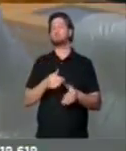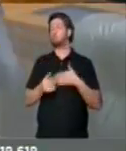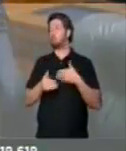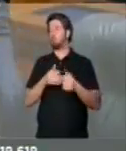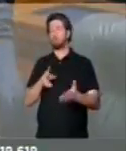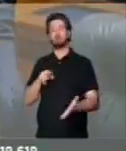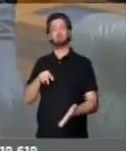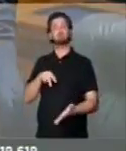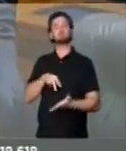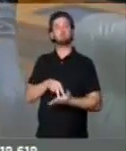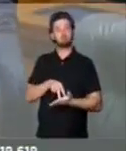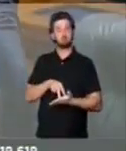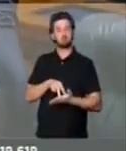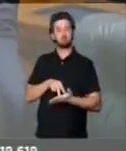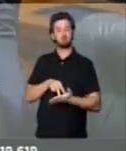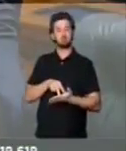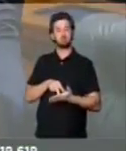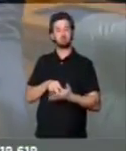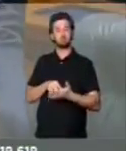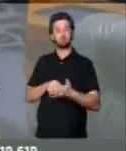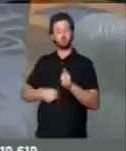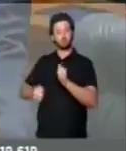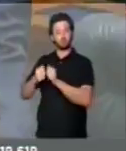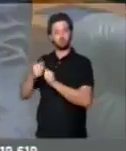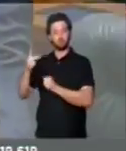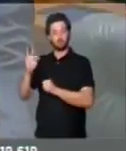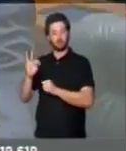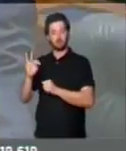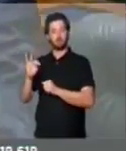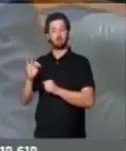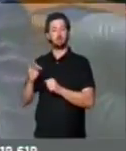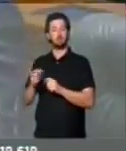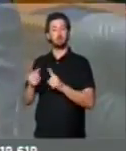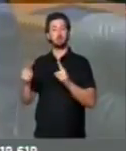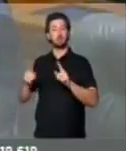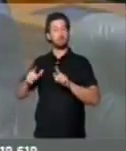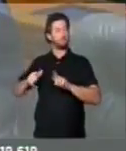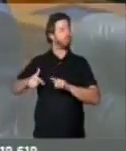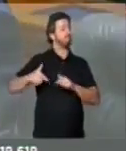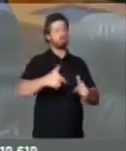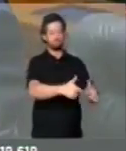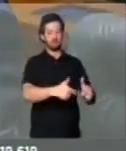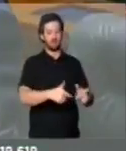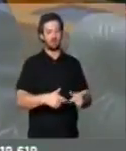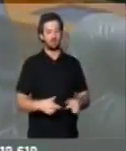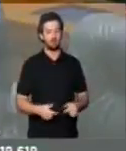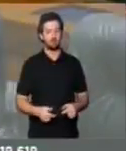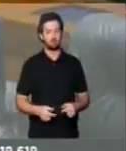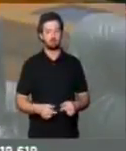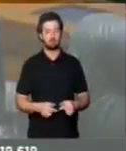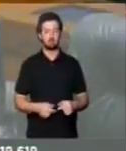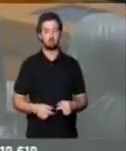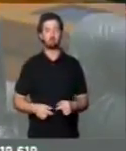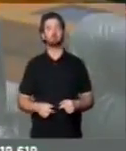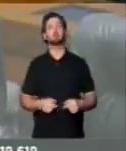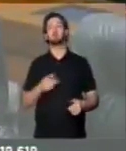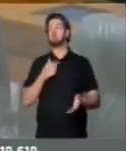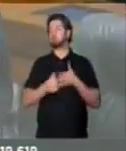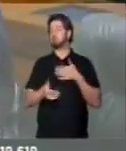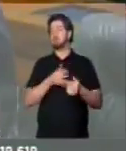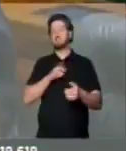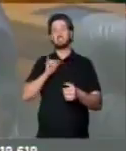na tribuna, ao lado do PT, os enfrentam com as vaias que